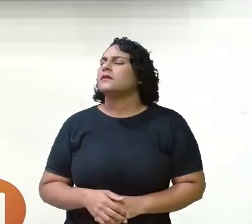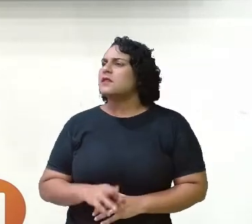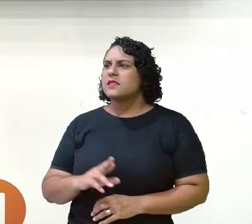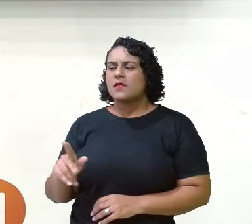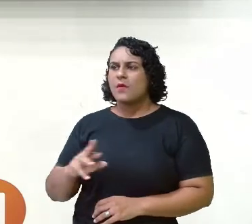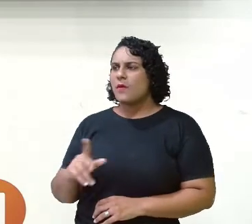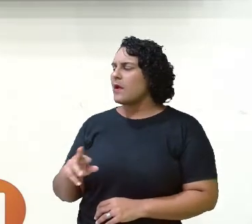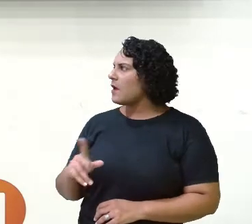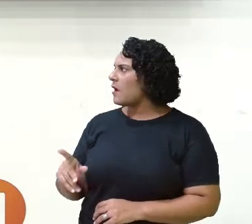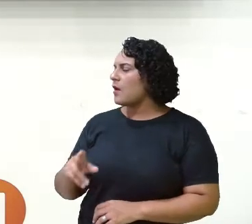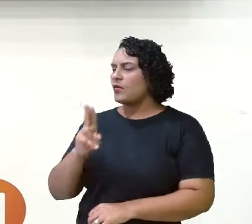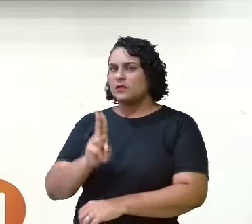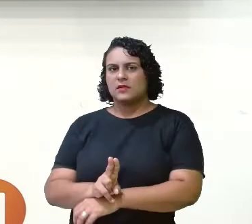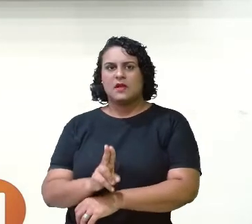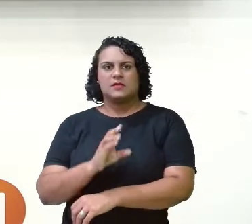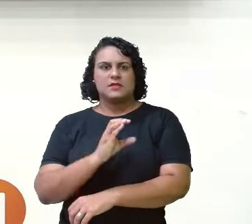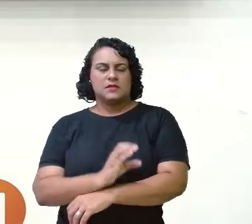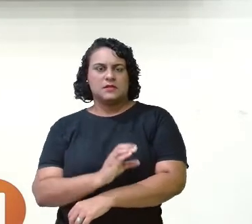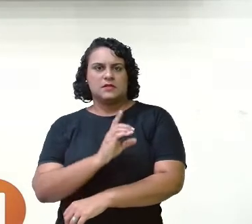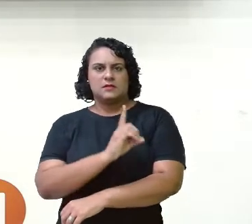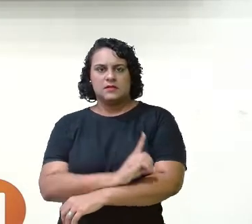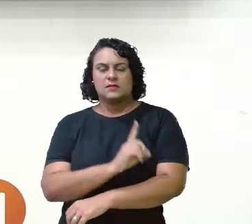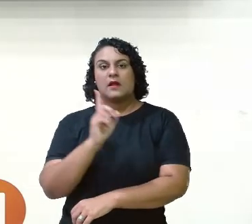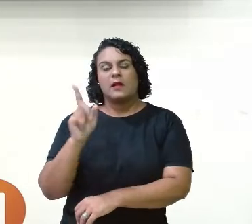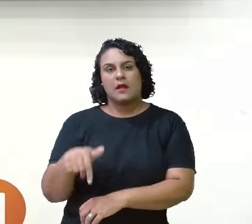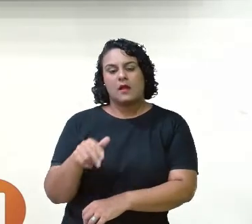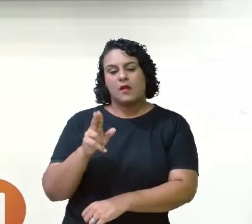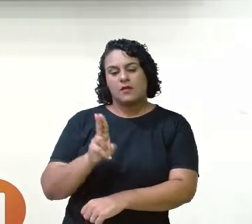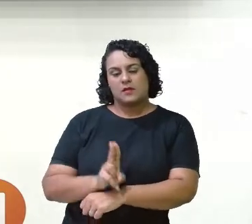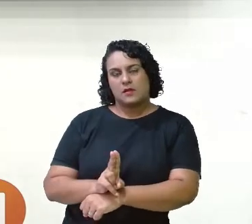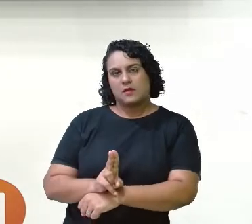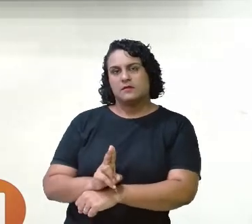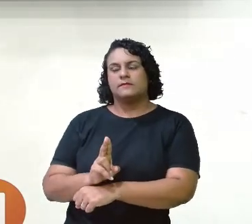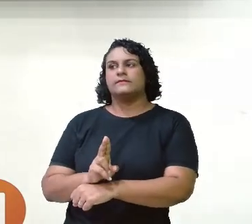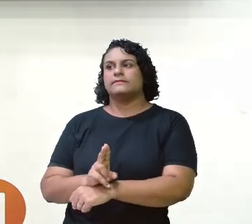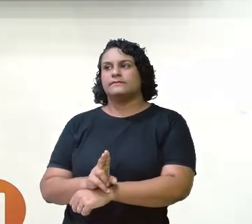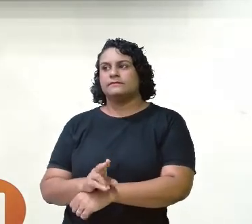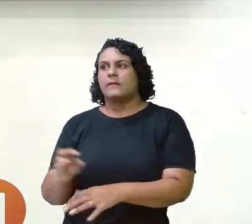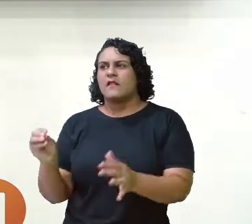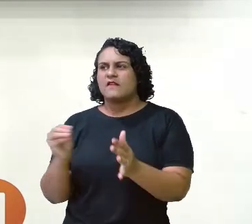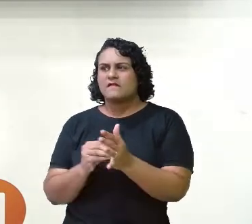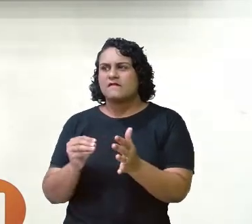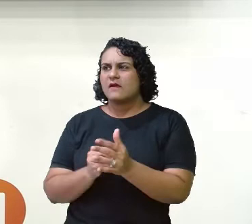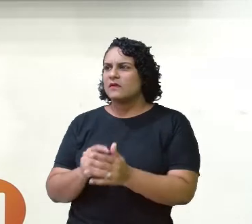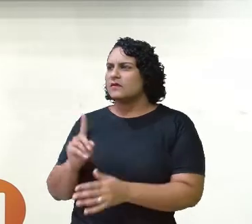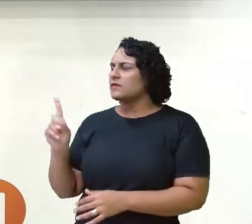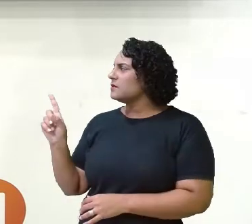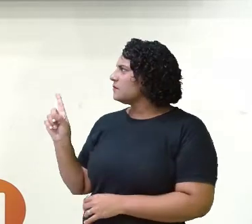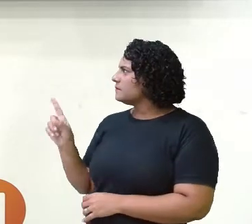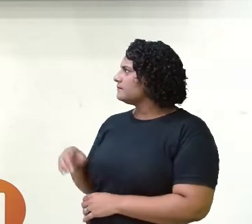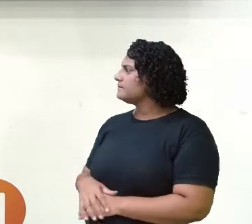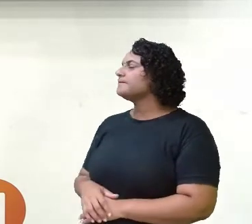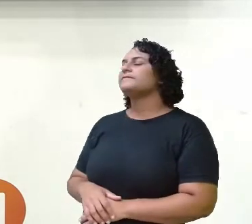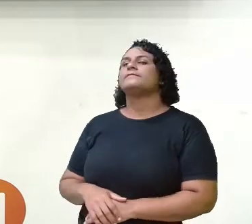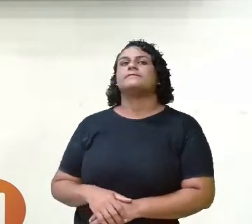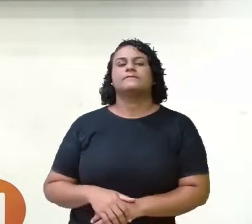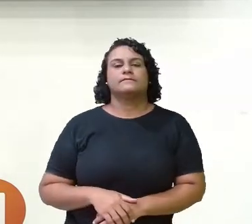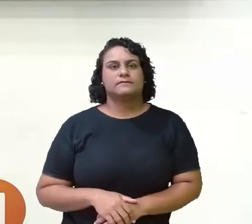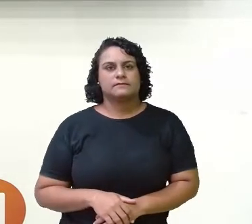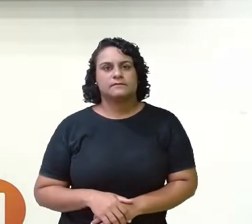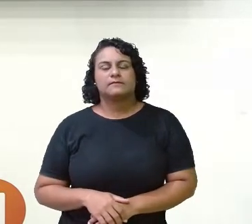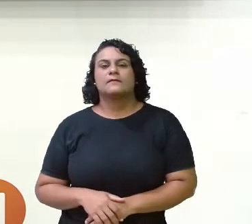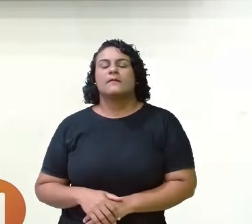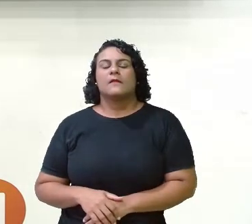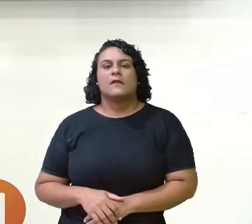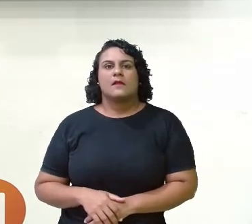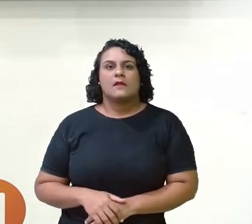mais unidade, dezena, centena. É unidade, é porque faltou aqui, mas é unidade de milhar,